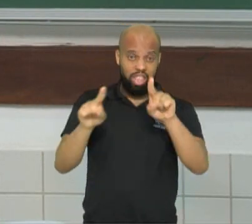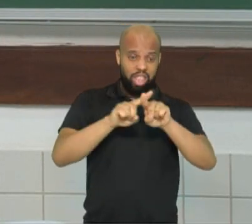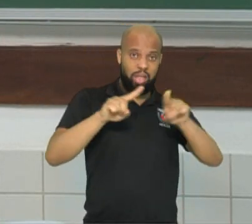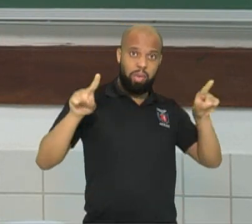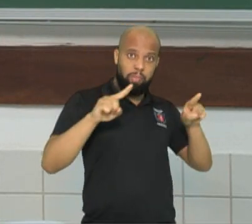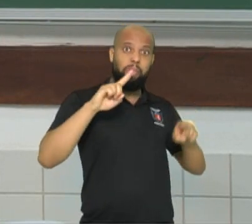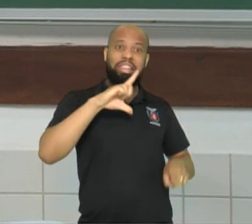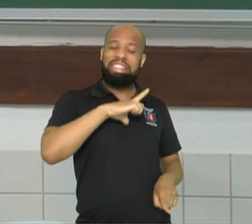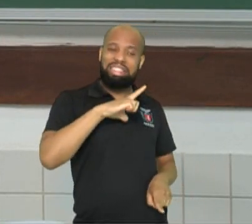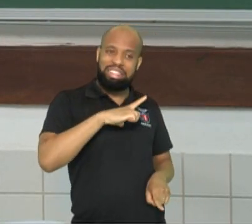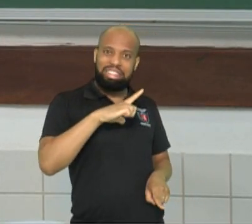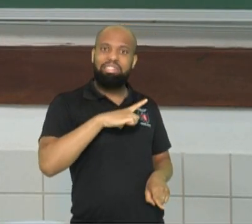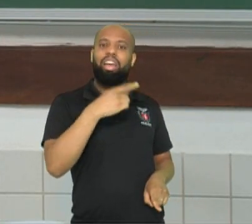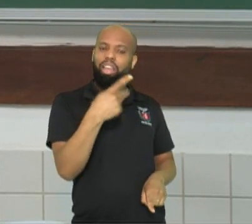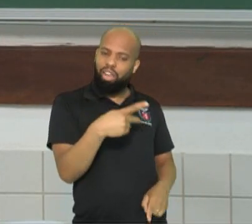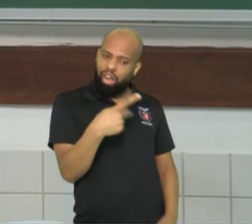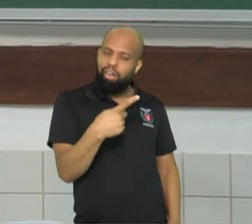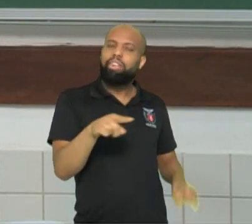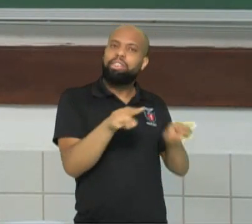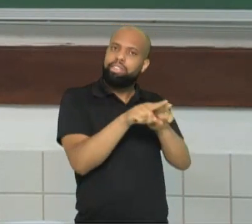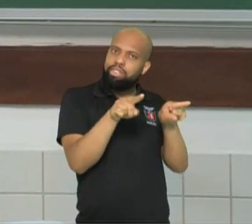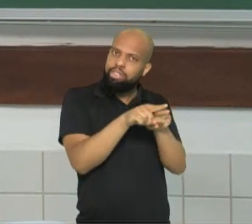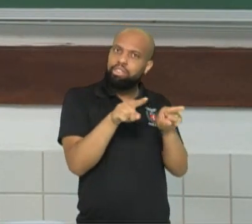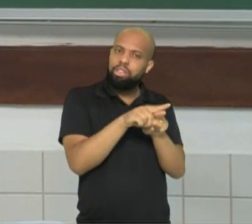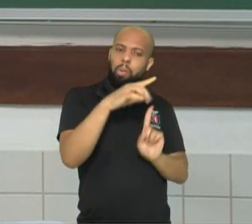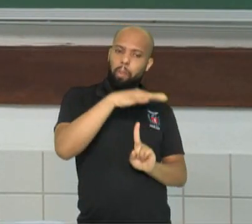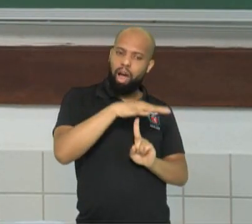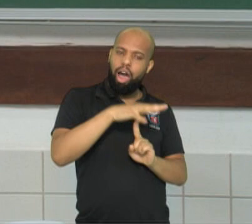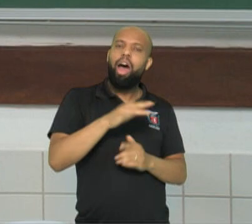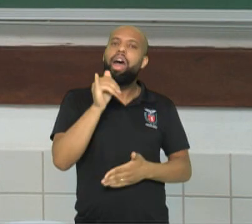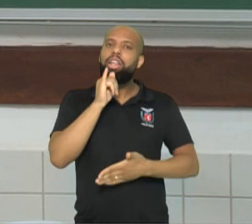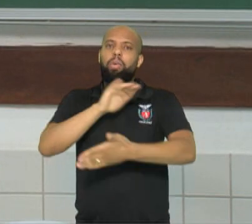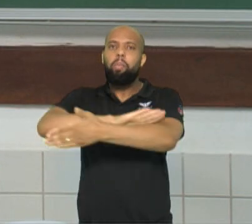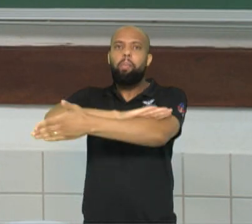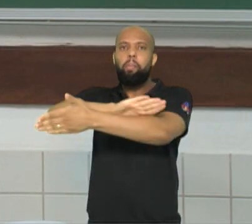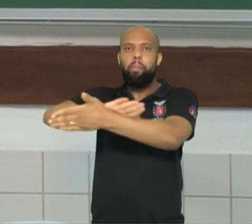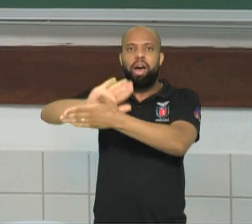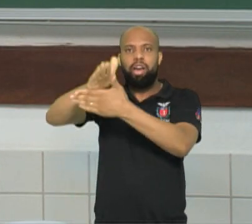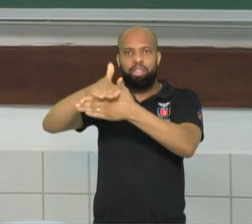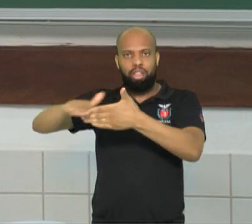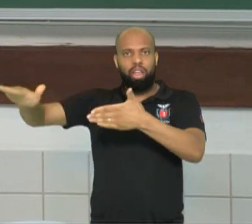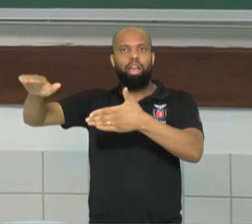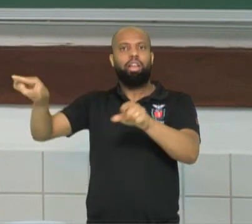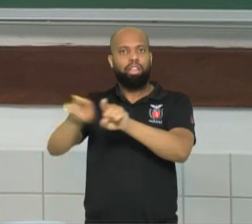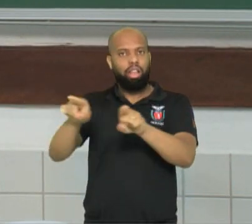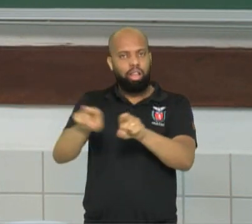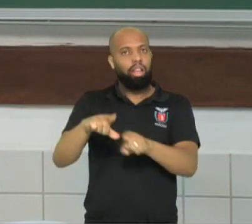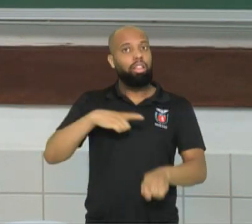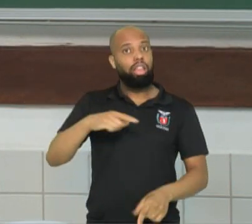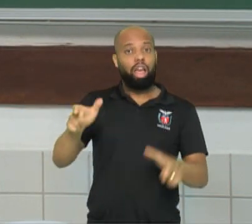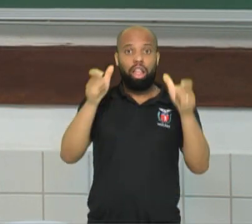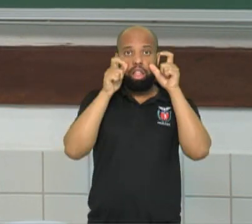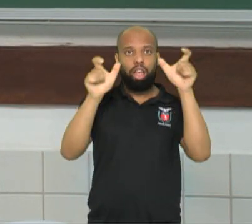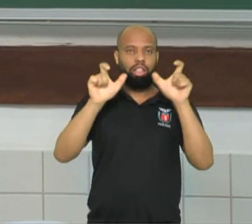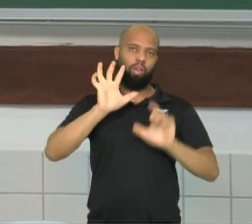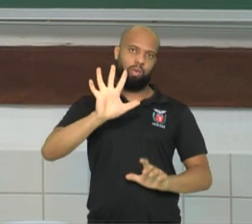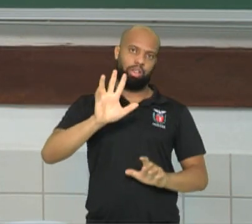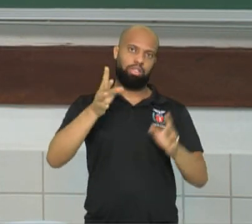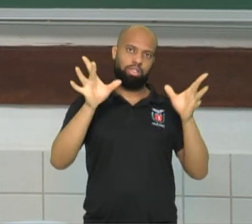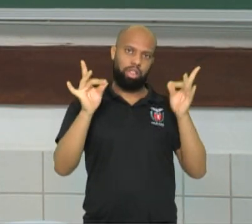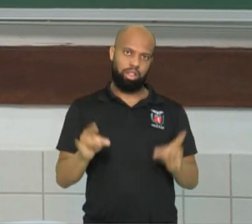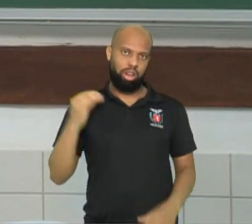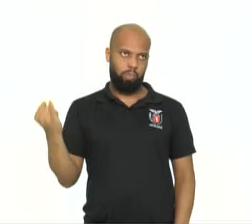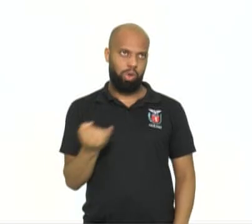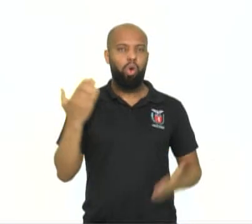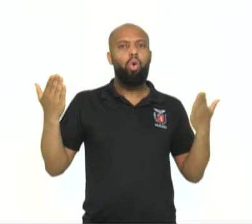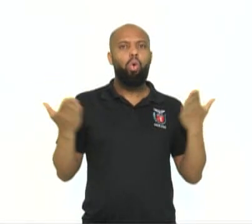já é o bioma que mais sofreu com desmatamento ao longo do desenvolvimento do país aí, né? Então tem que prestar mais atenção nesses detalhes também. O que a